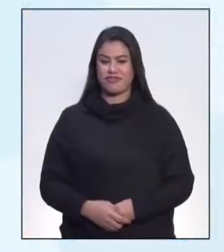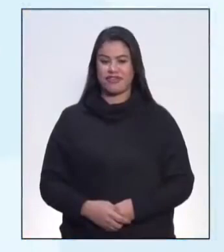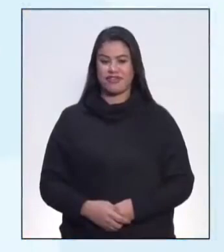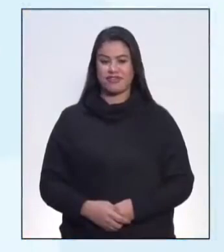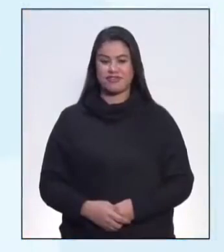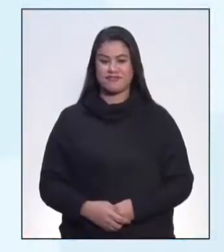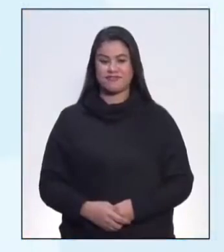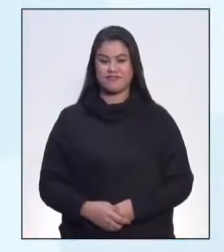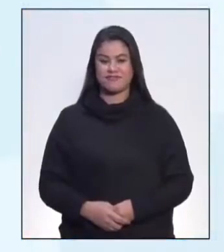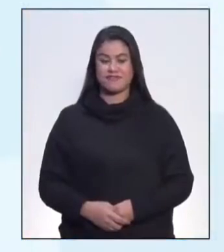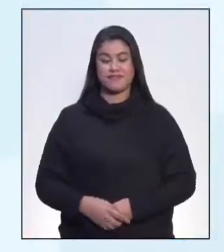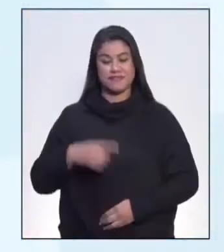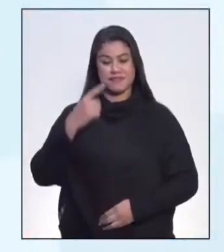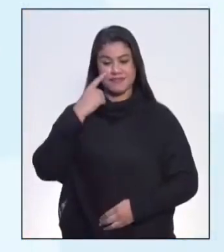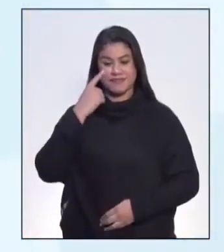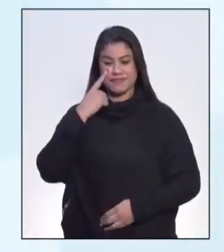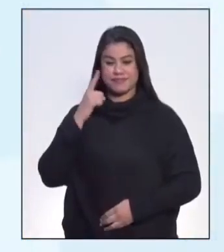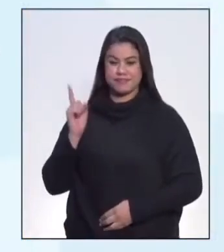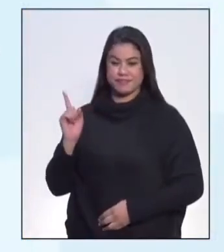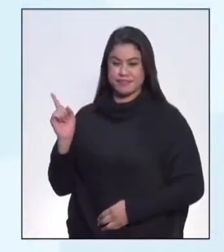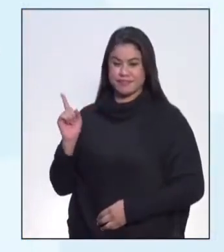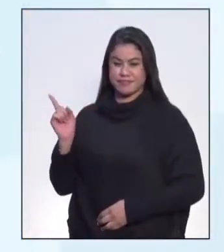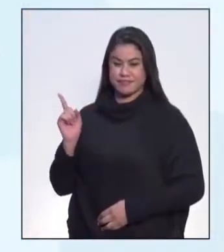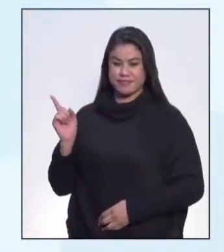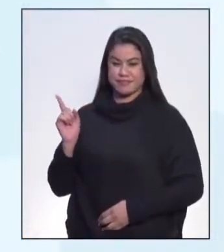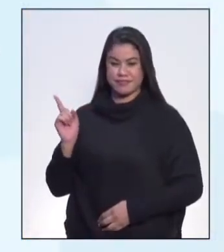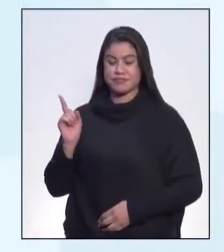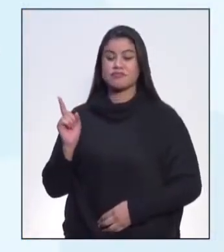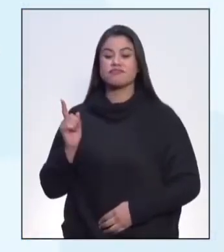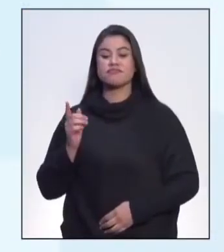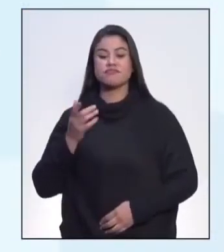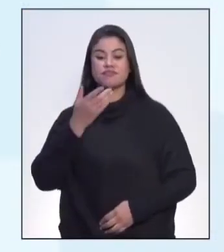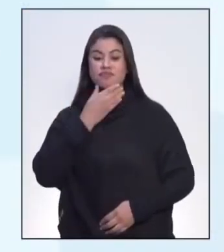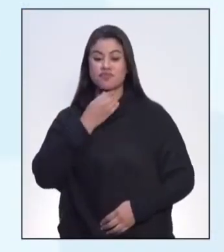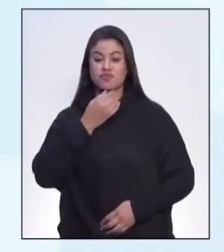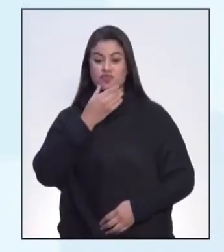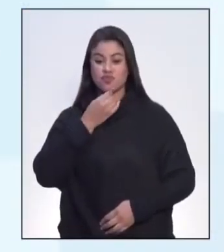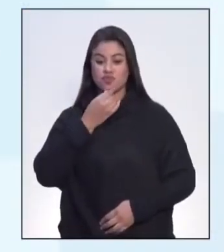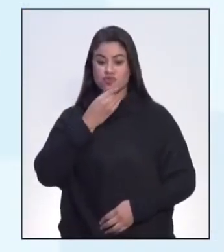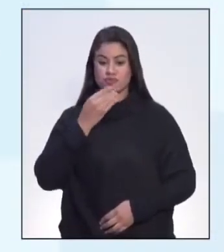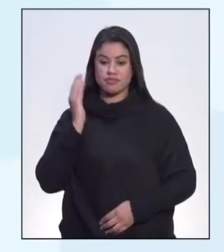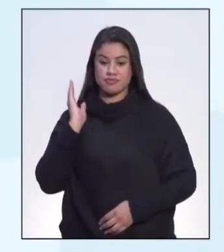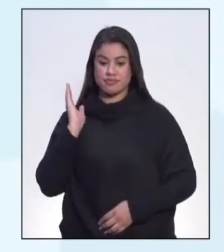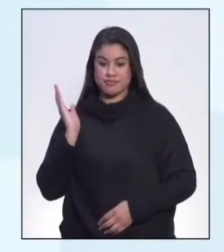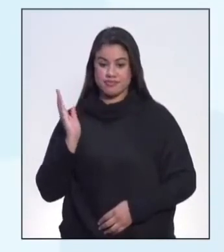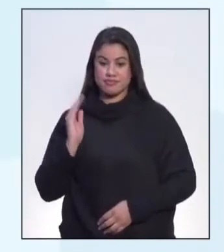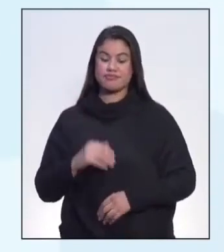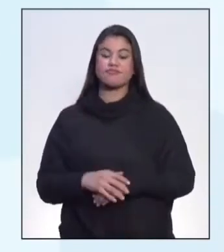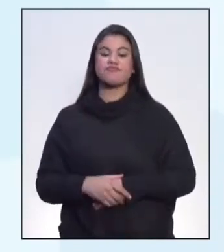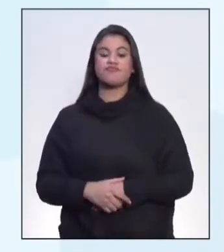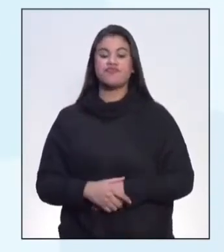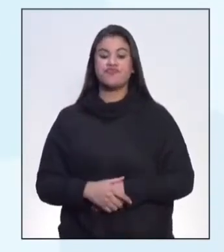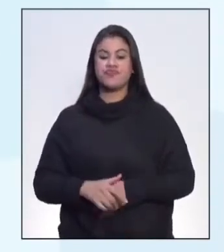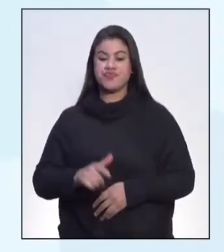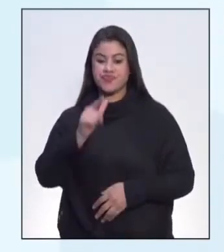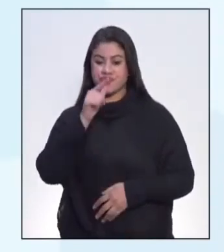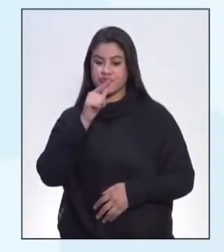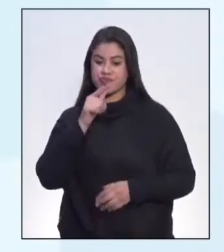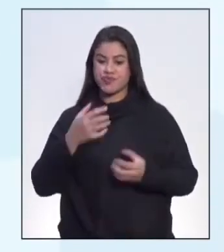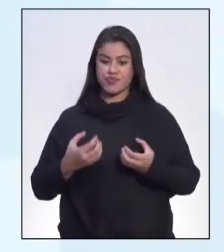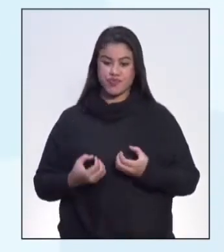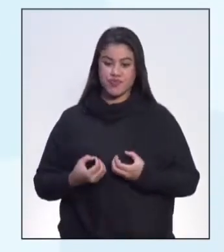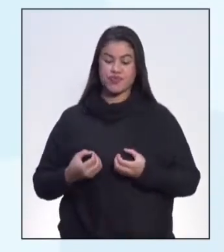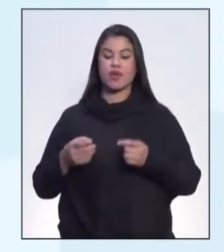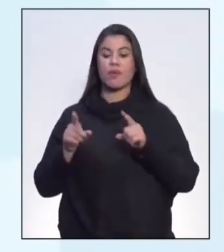Isso. Então, você está vendo aí um esqueminha do aparelho reprodutor masculino. Tá bom, gente? Não só, mas também,